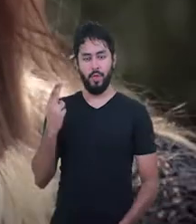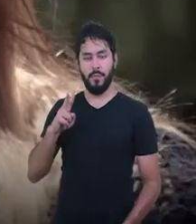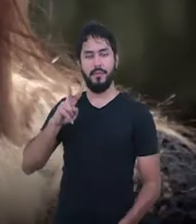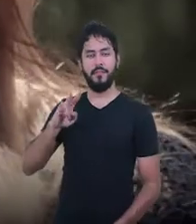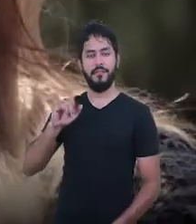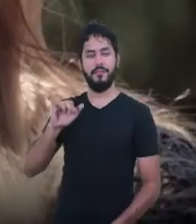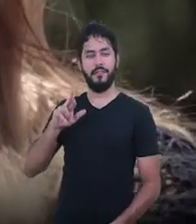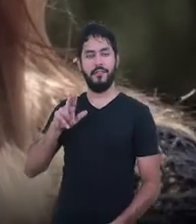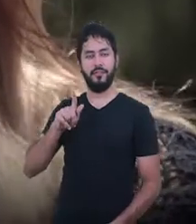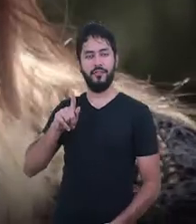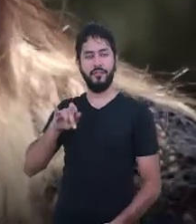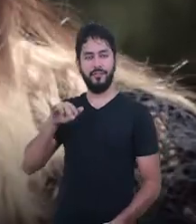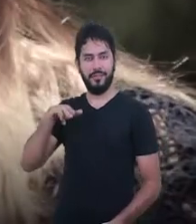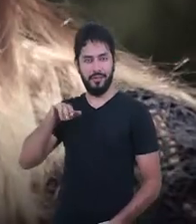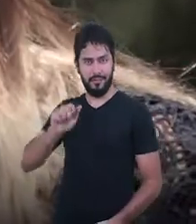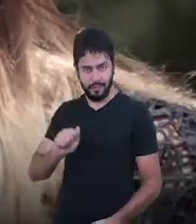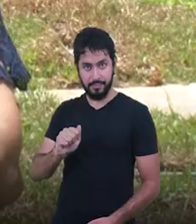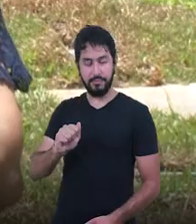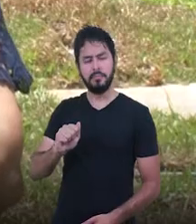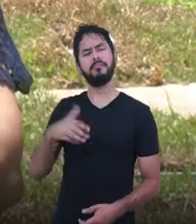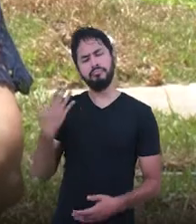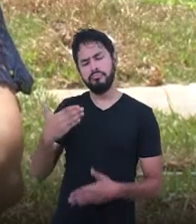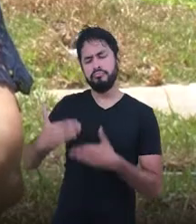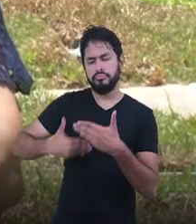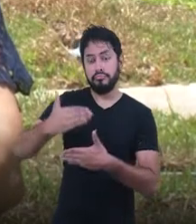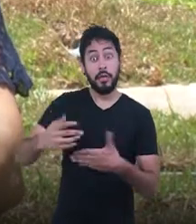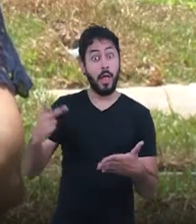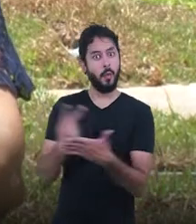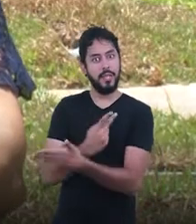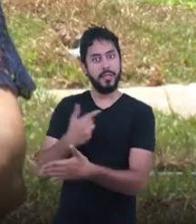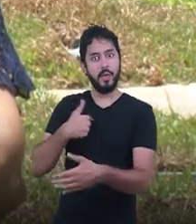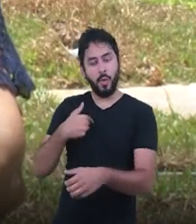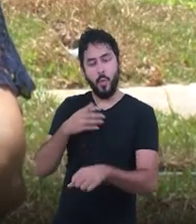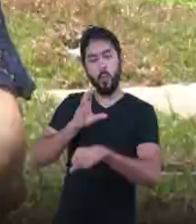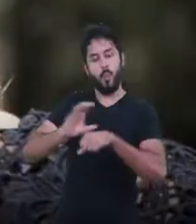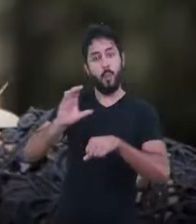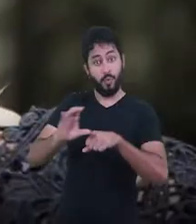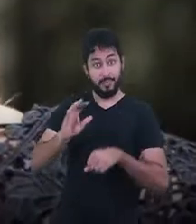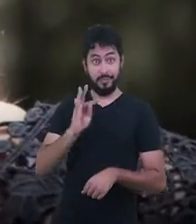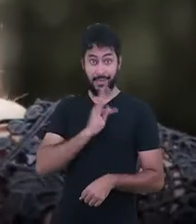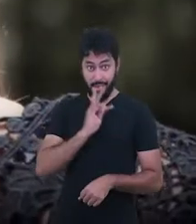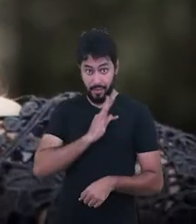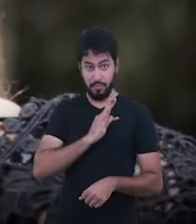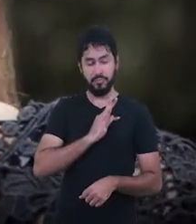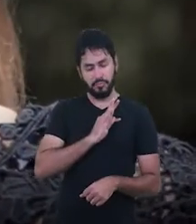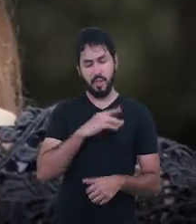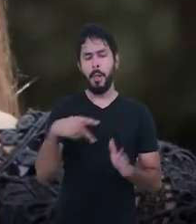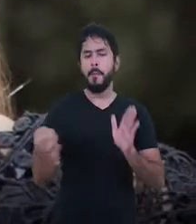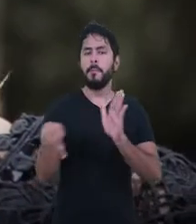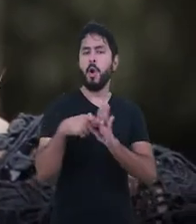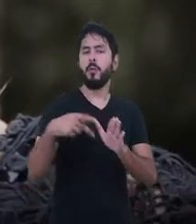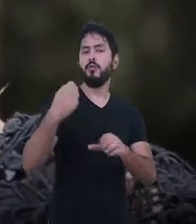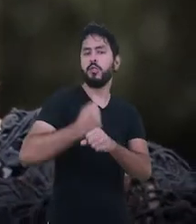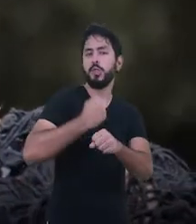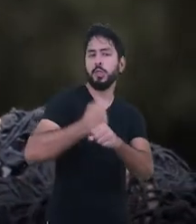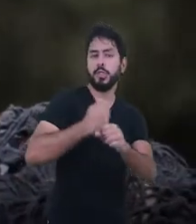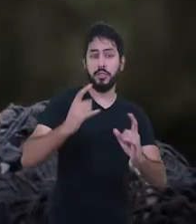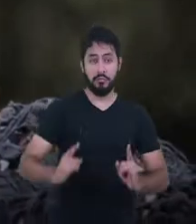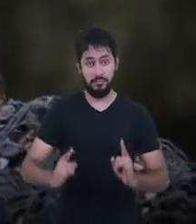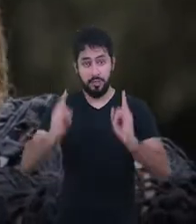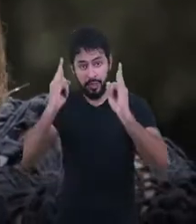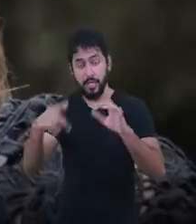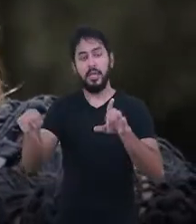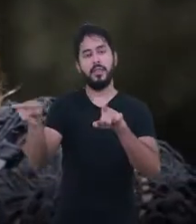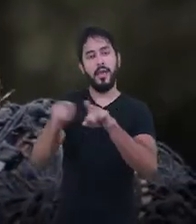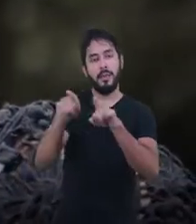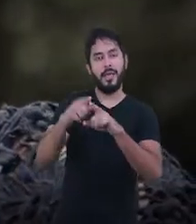Eu sou Virgínia Gouveia e de repente eu me vi frequentando uma sala de aula de curso técnico. Inicialmente